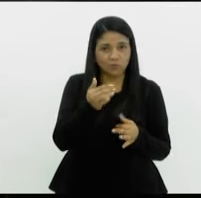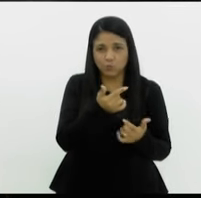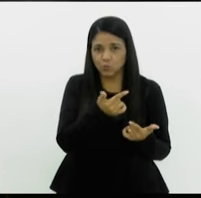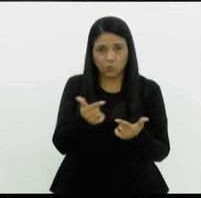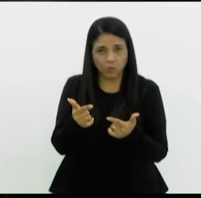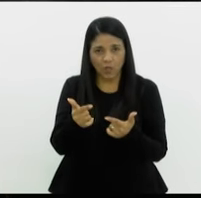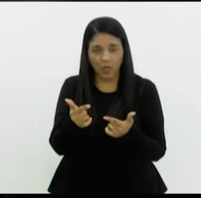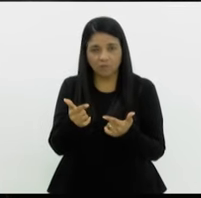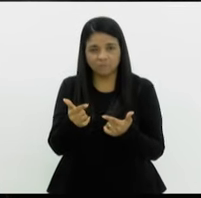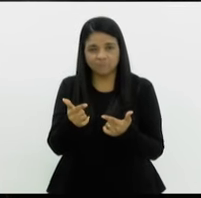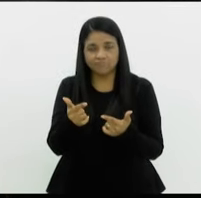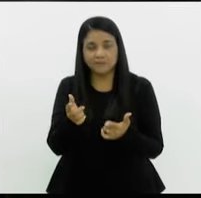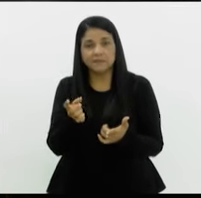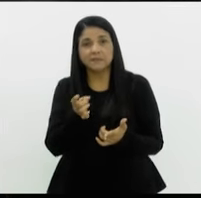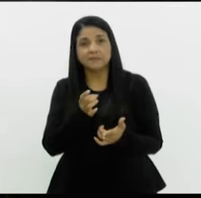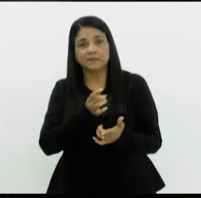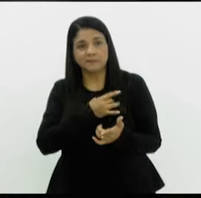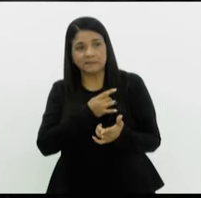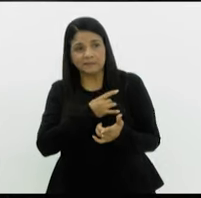de grandes temores.